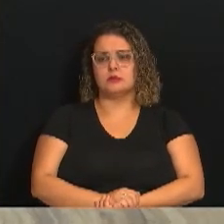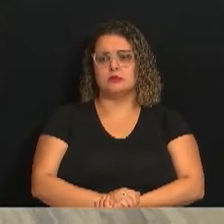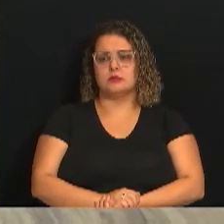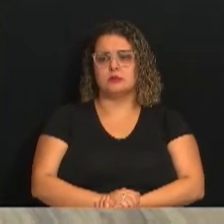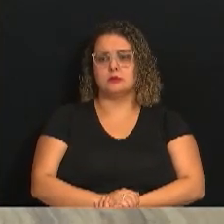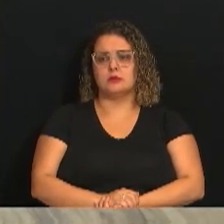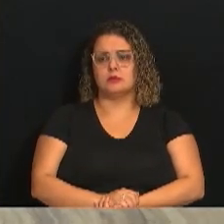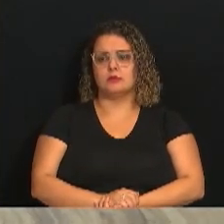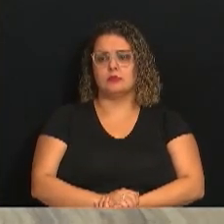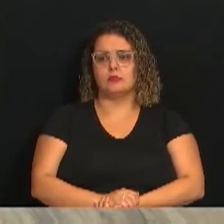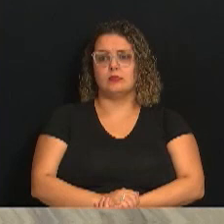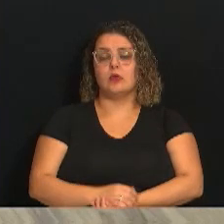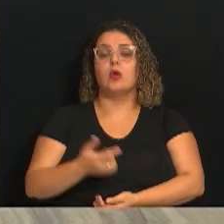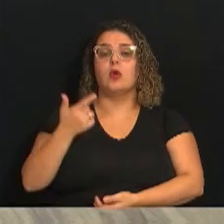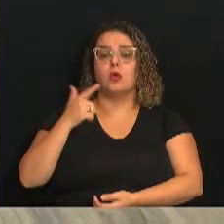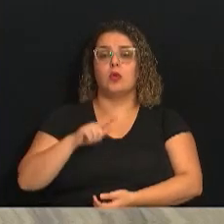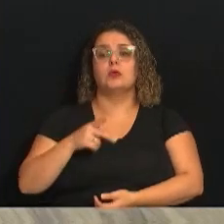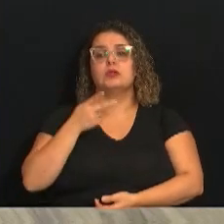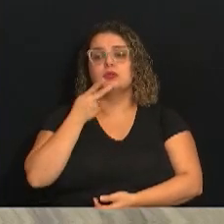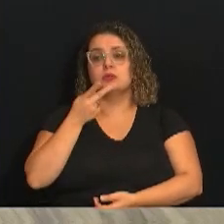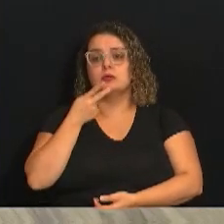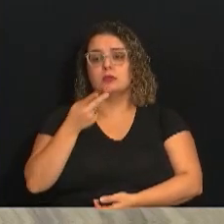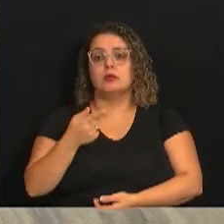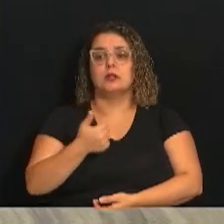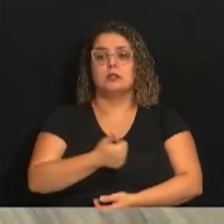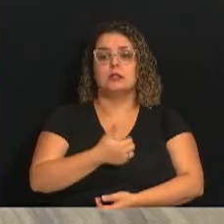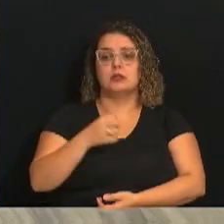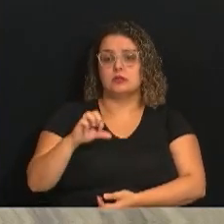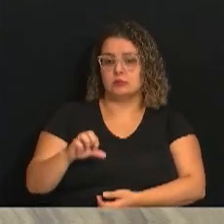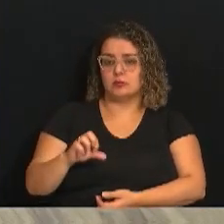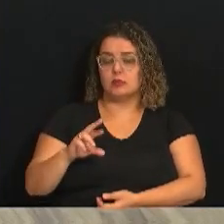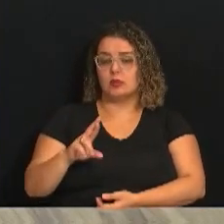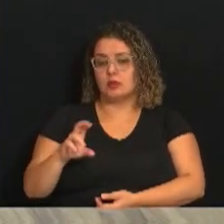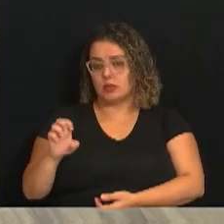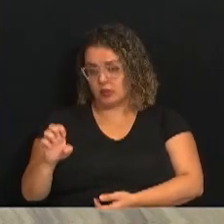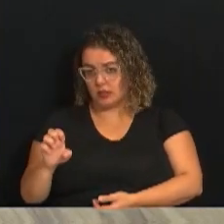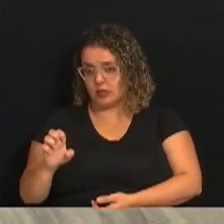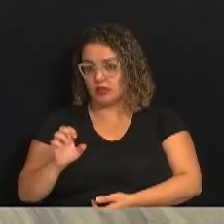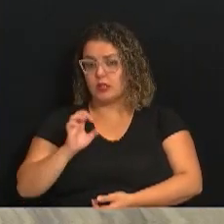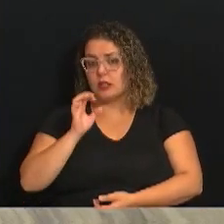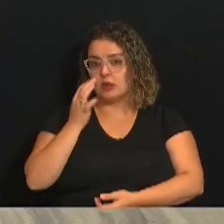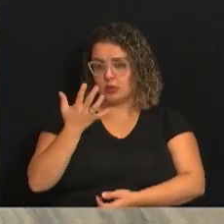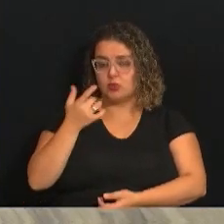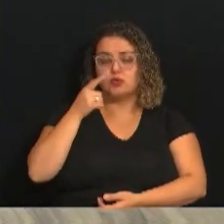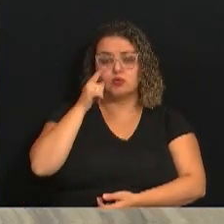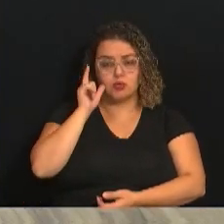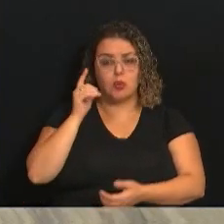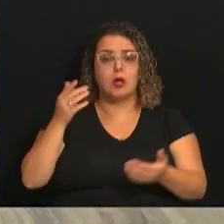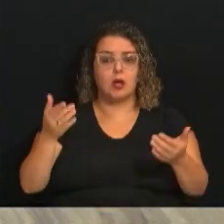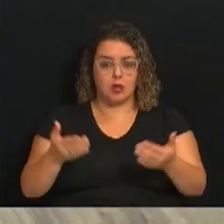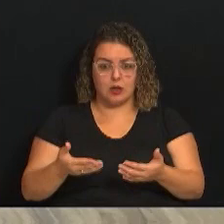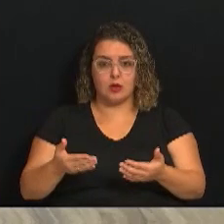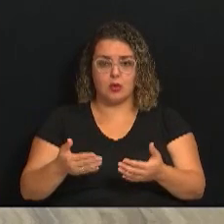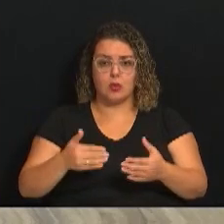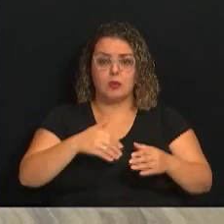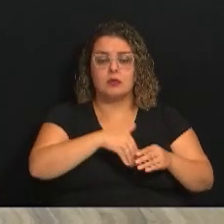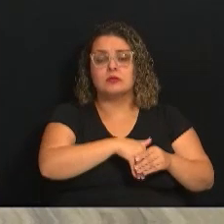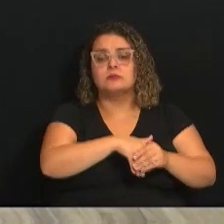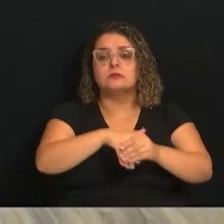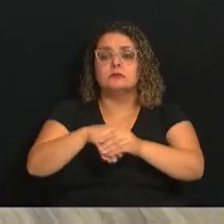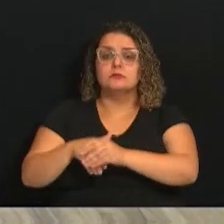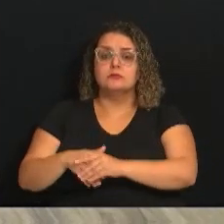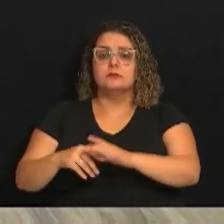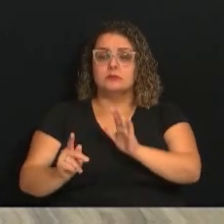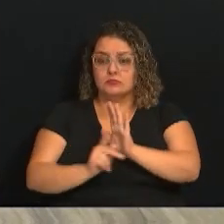A gente continua repercutindo aqui a 19ª reunião extraordinária que aconteceu ontem, agora com a votação de um